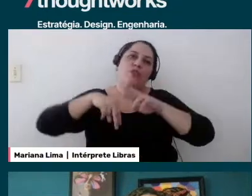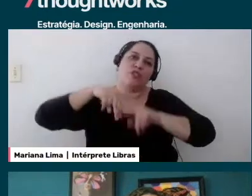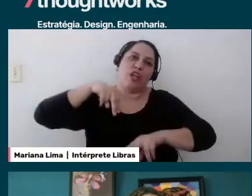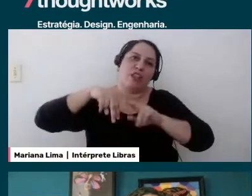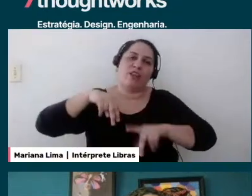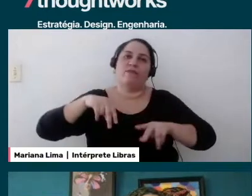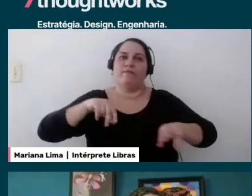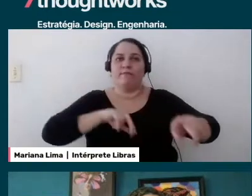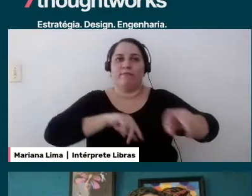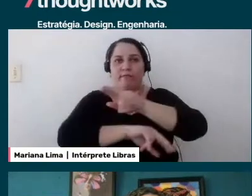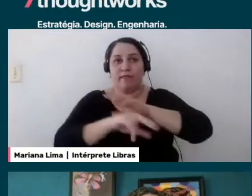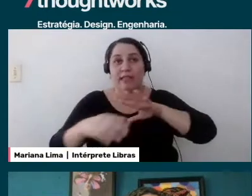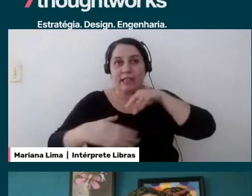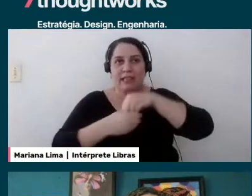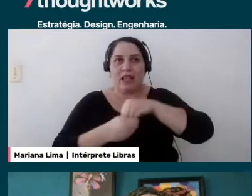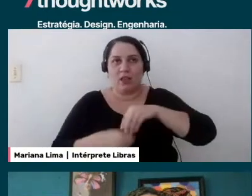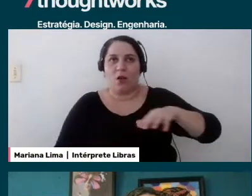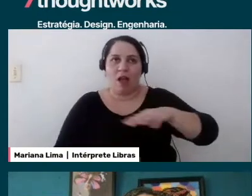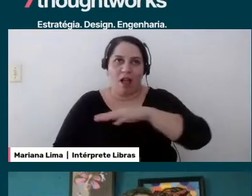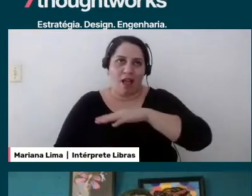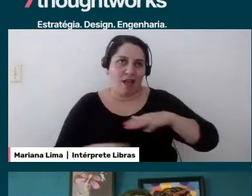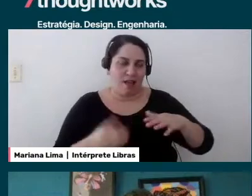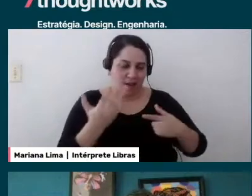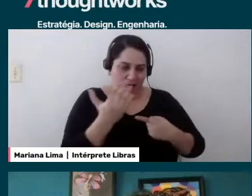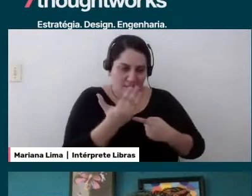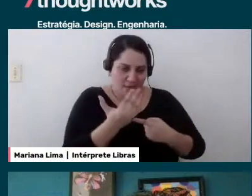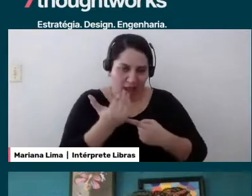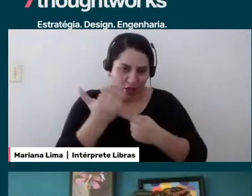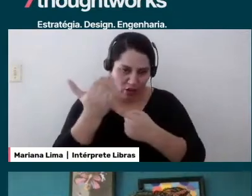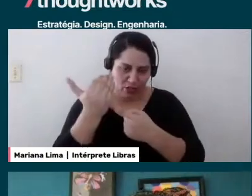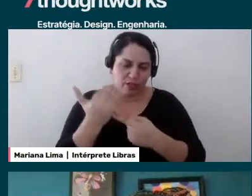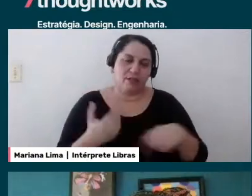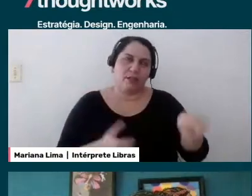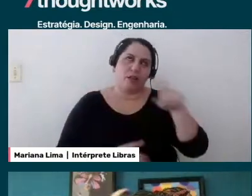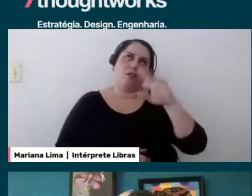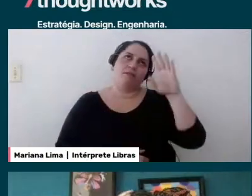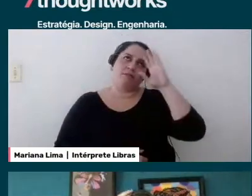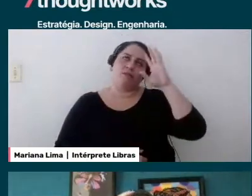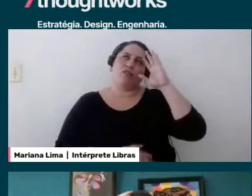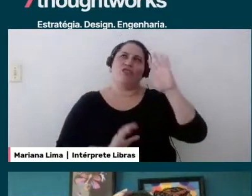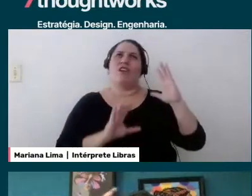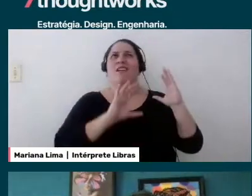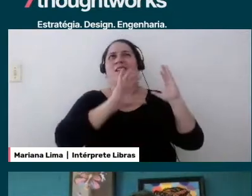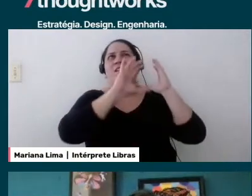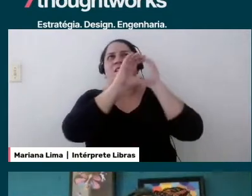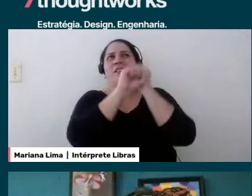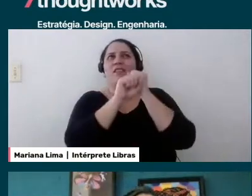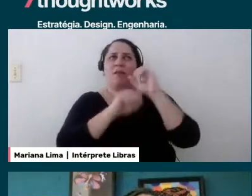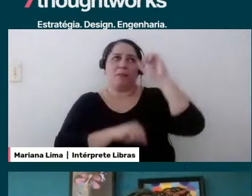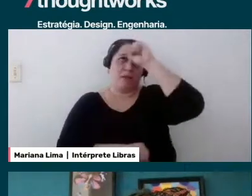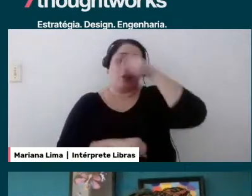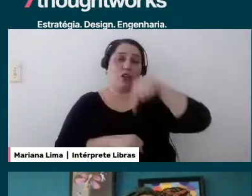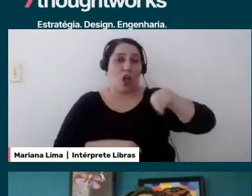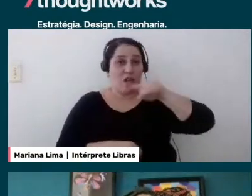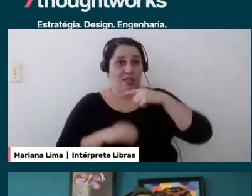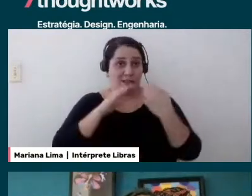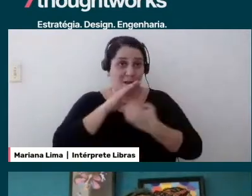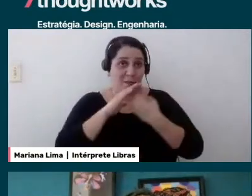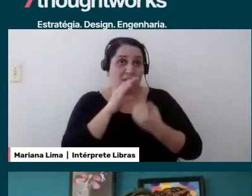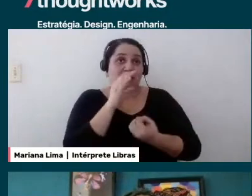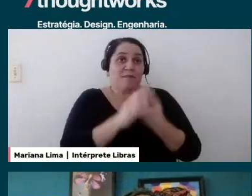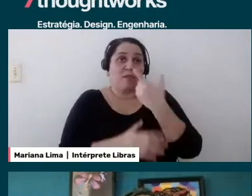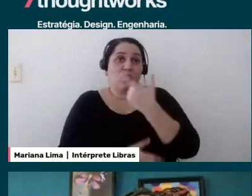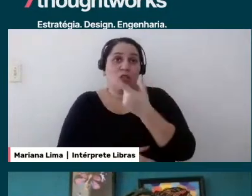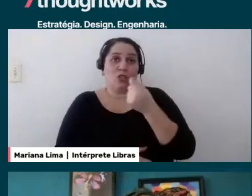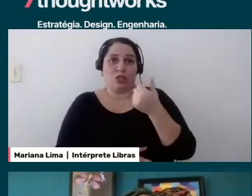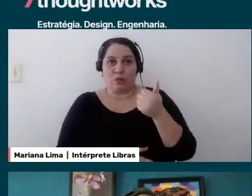na tecnologia. E aí, pensando nas lições aprendidas, Grazi, a gente surgiu em 2015, assim, né? Então, é uma